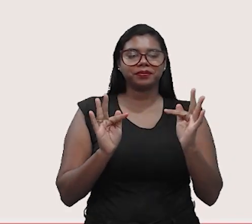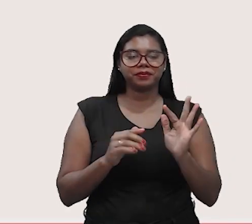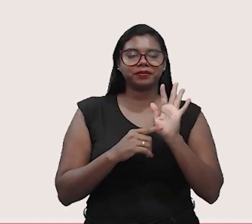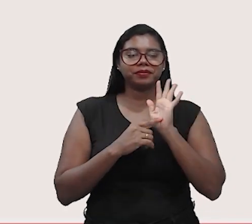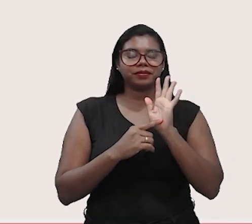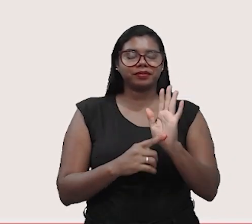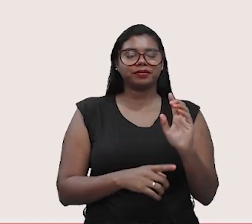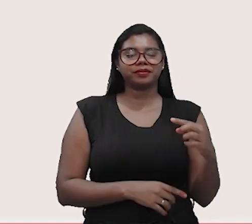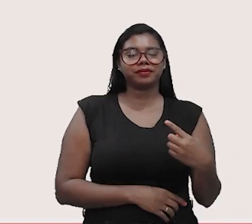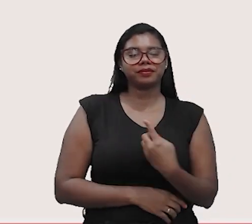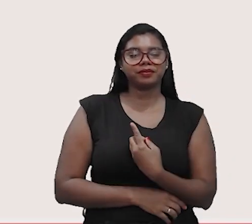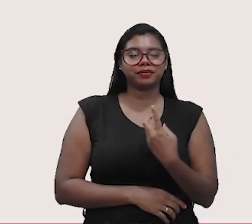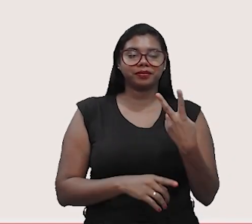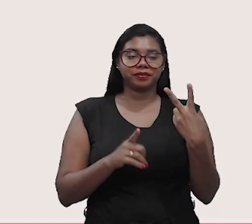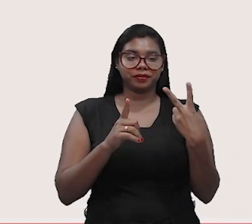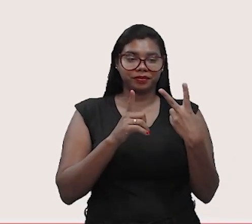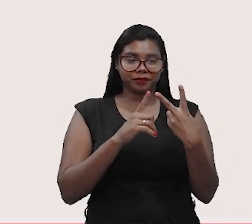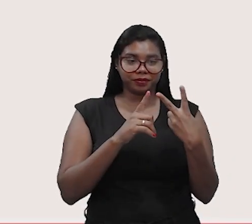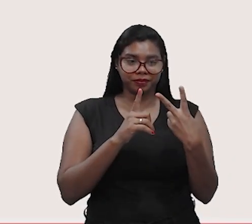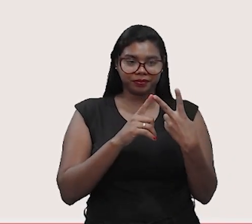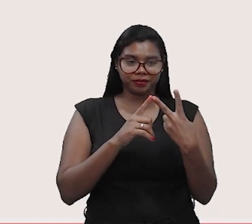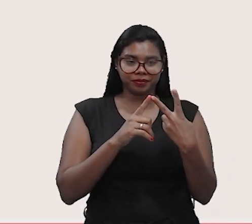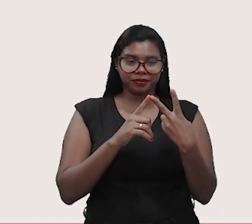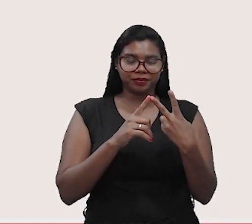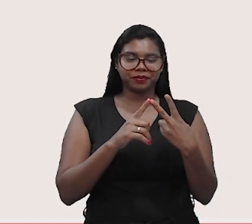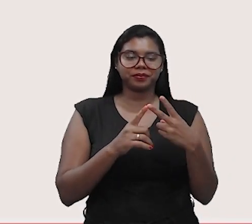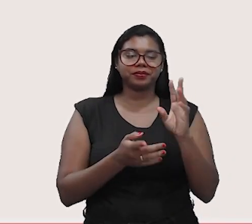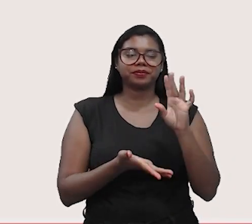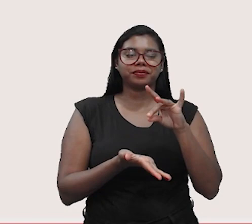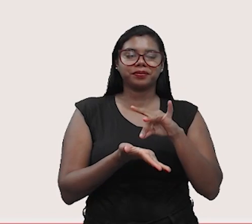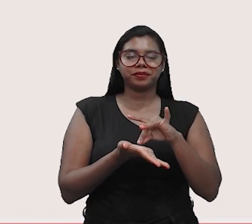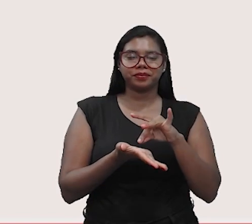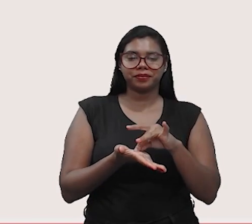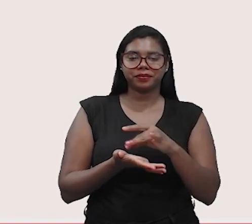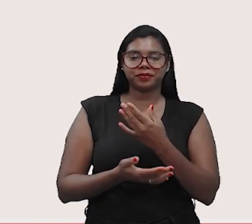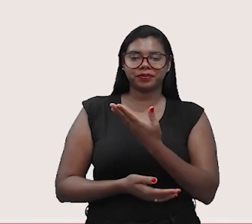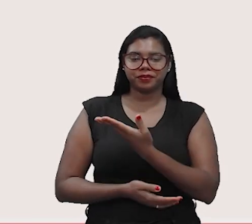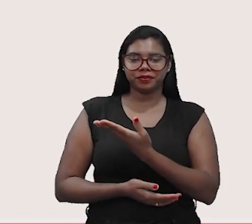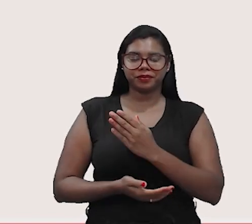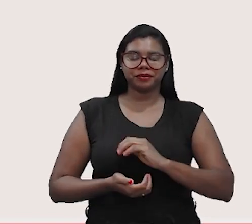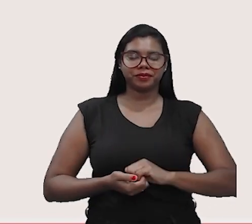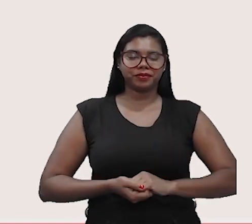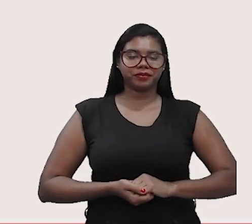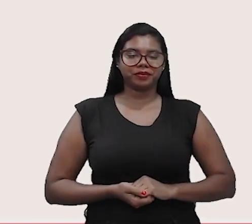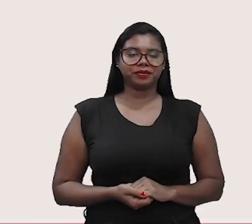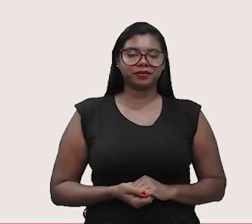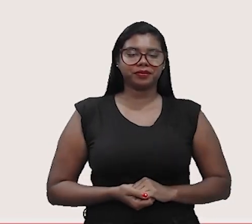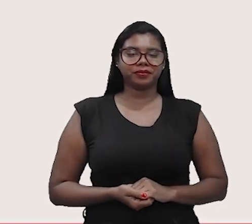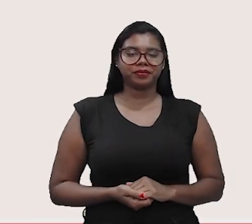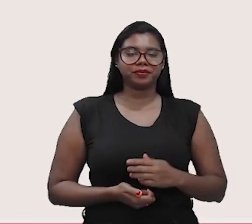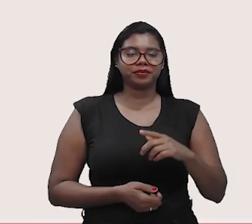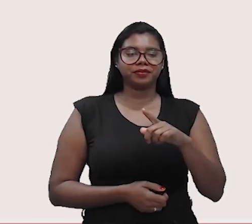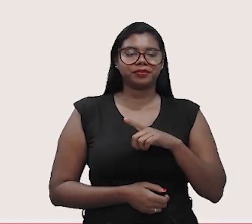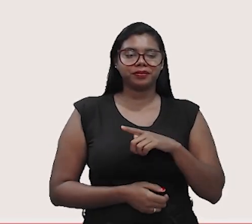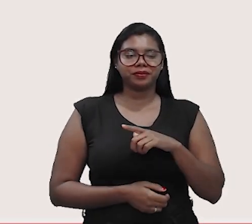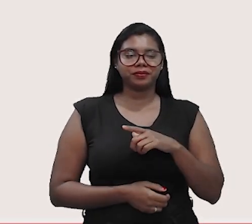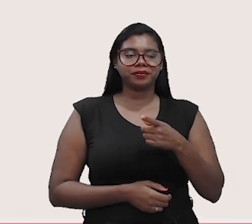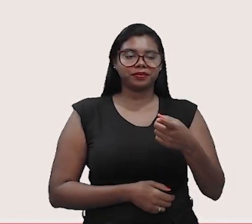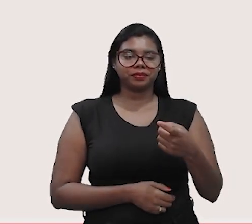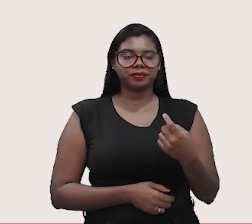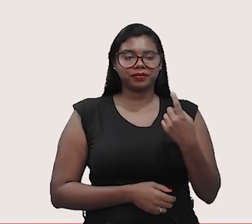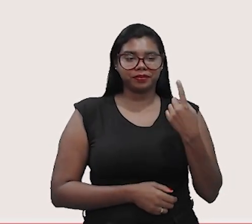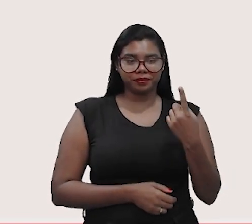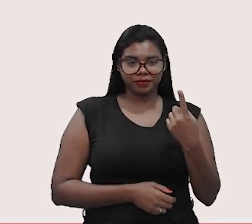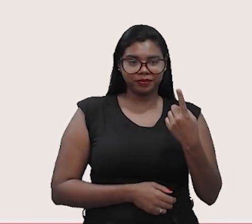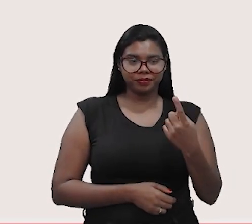duas raízes reais distintas, ou seja, existirão x1 e x2,